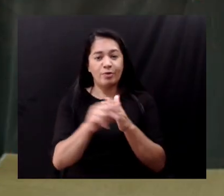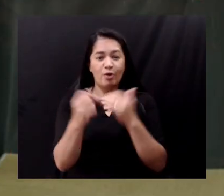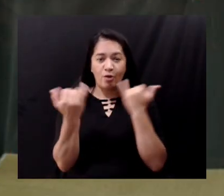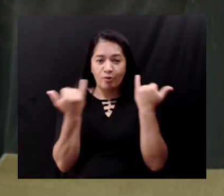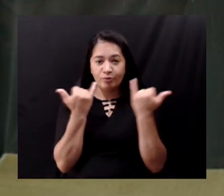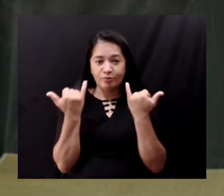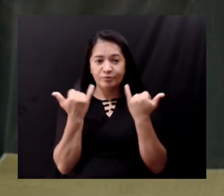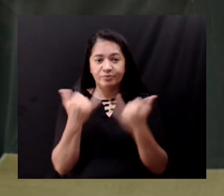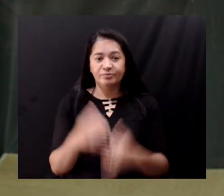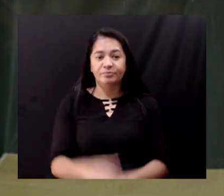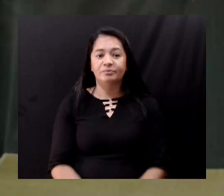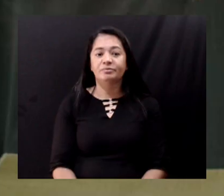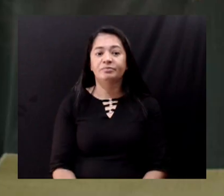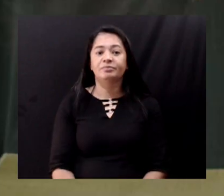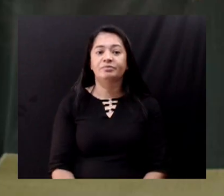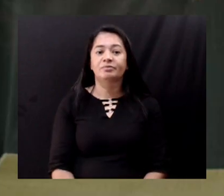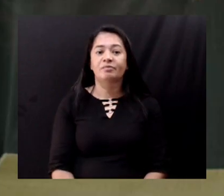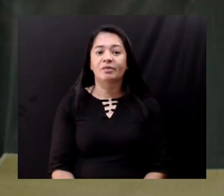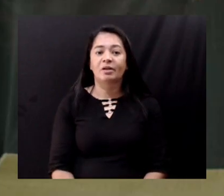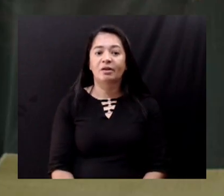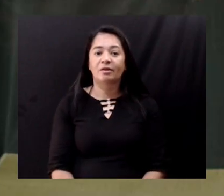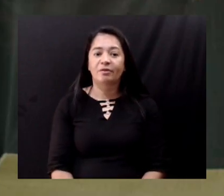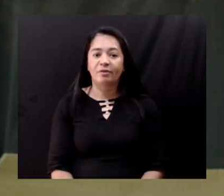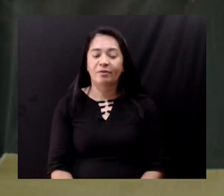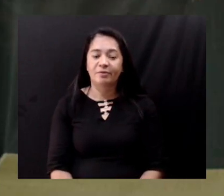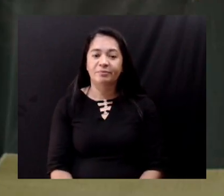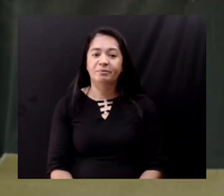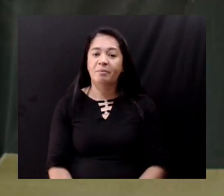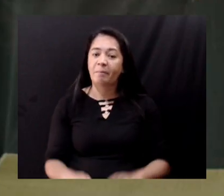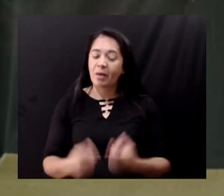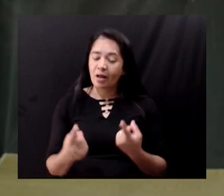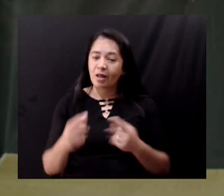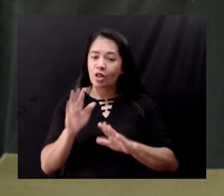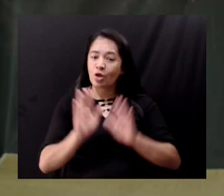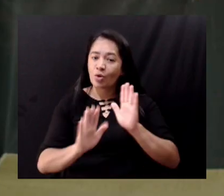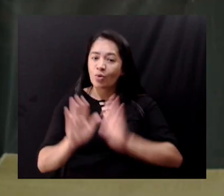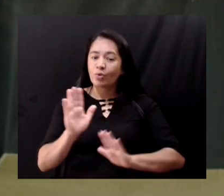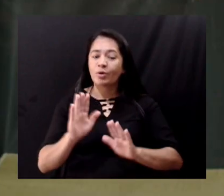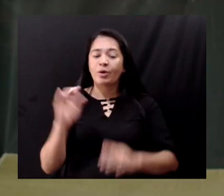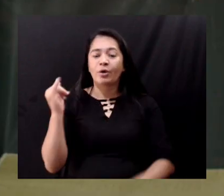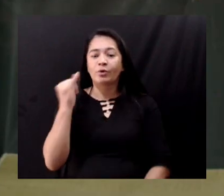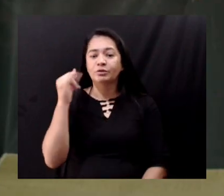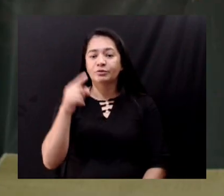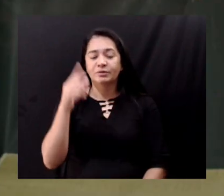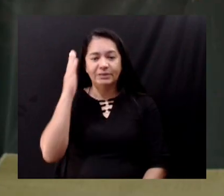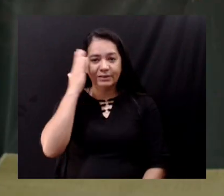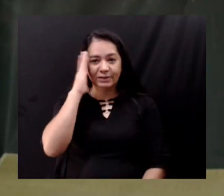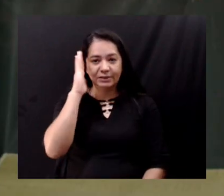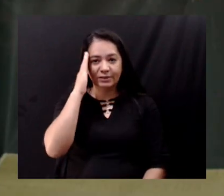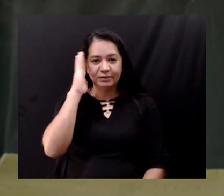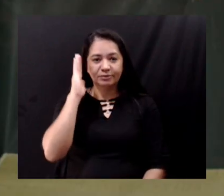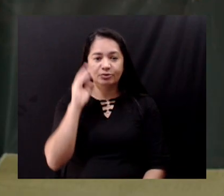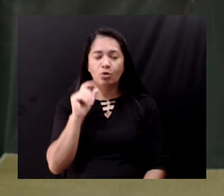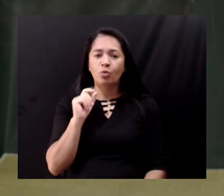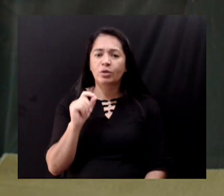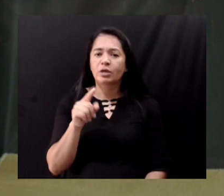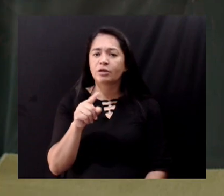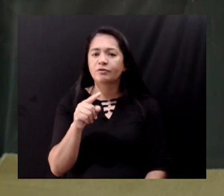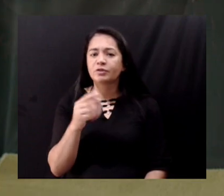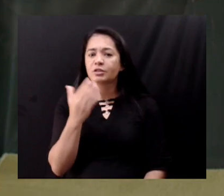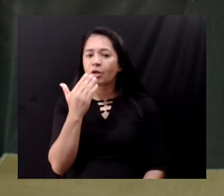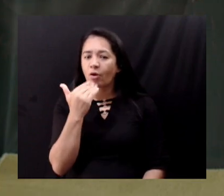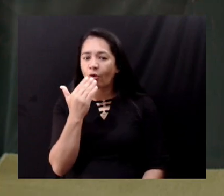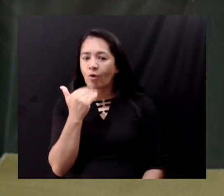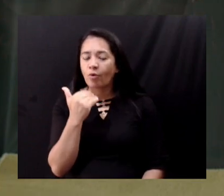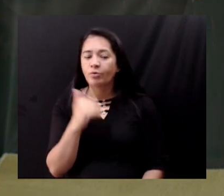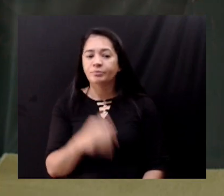pode também você não pode viciar nesse negócio, tá, mas enfim, é importante para você entender, o que que você está ingerindo. A Mariana do